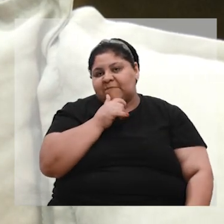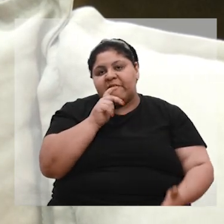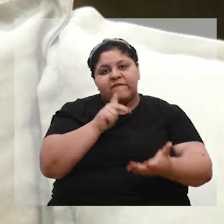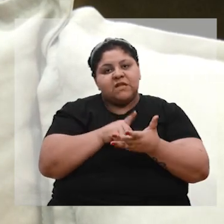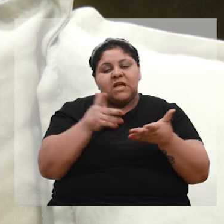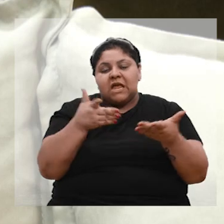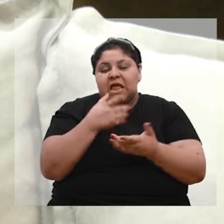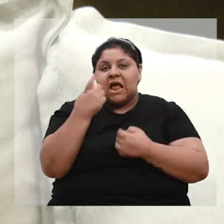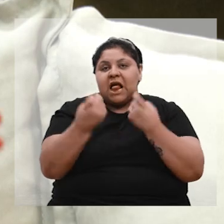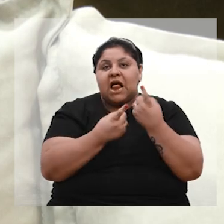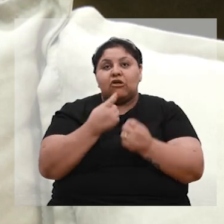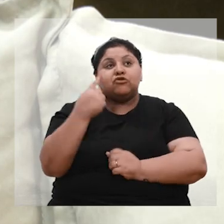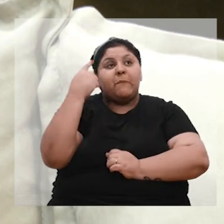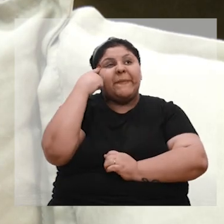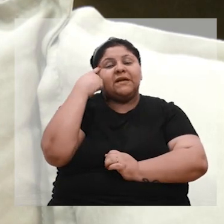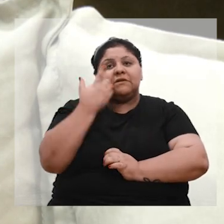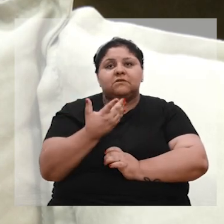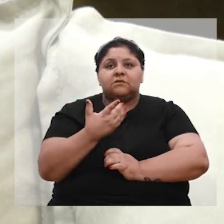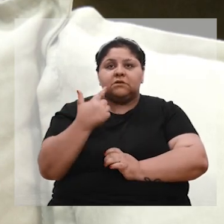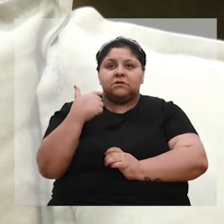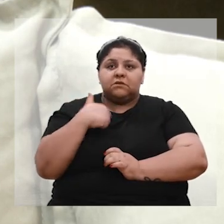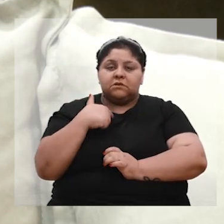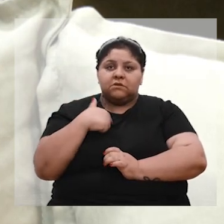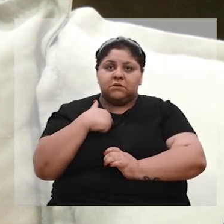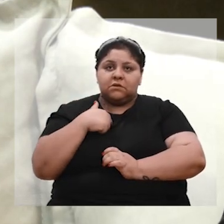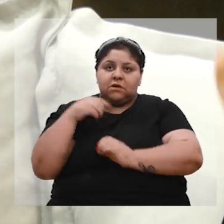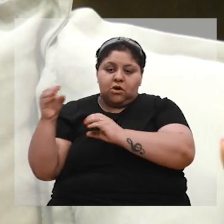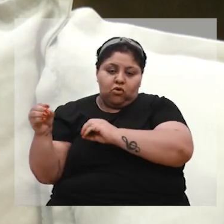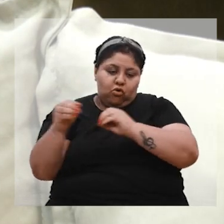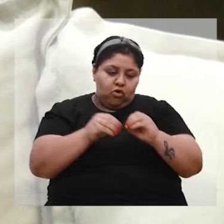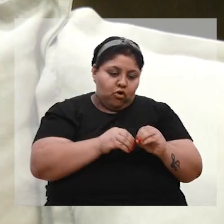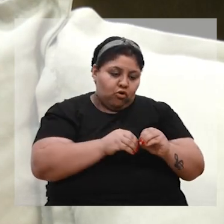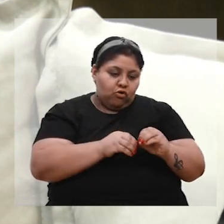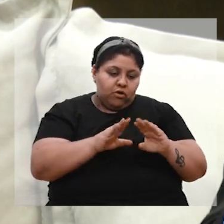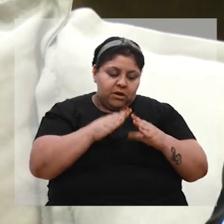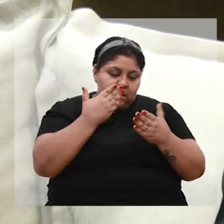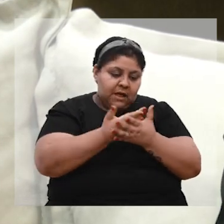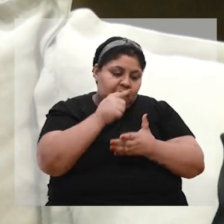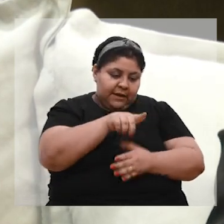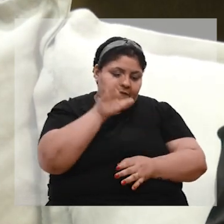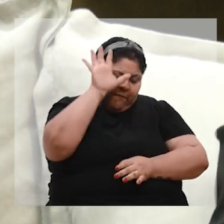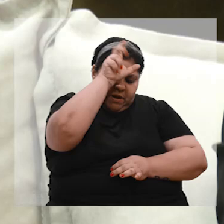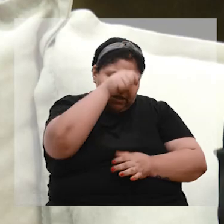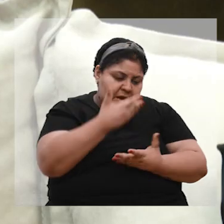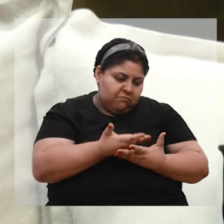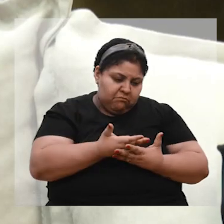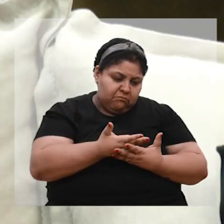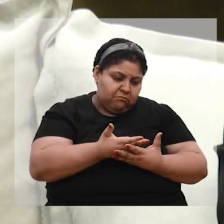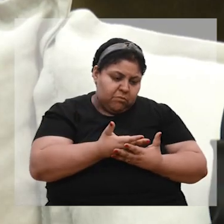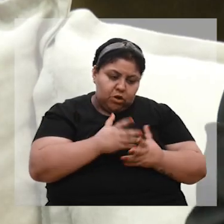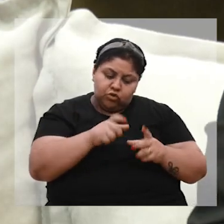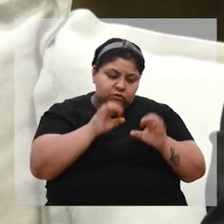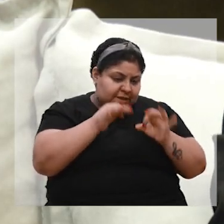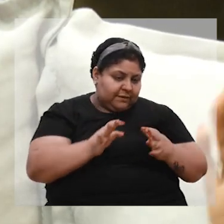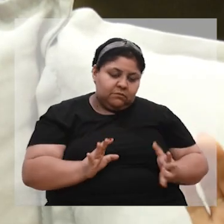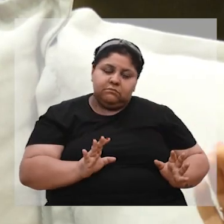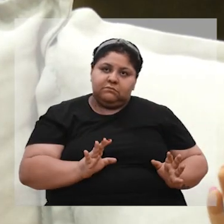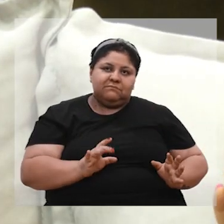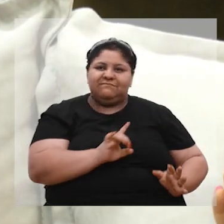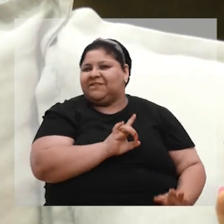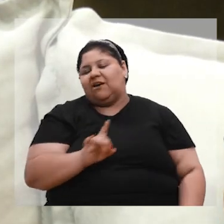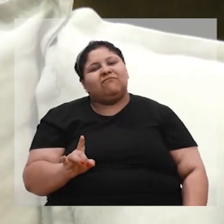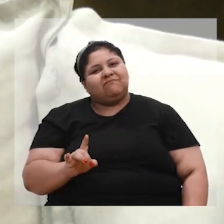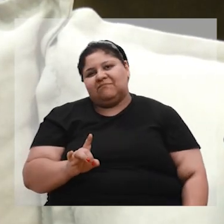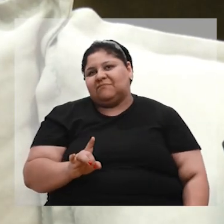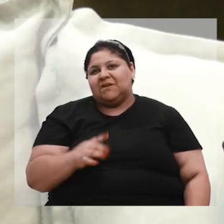infelizmente, a realidade hoje, alguns pensam que eu coloco na escola, lá na escola meu filho vai aprender e tá tudo